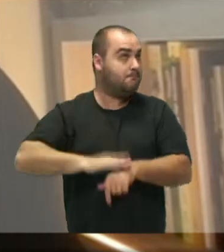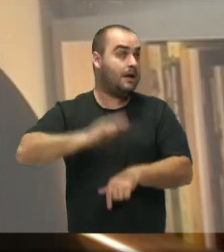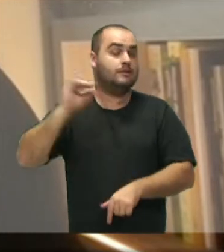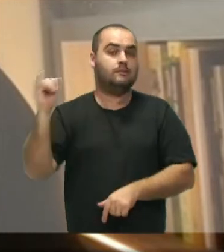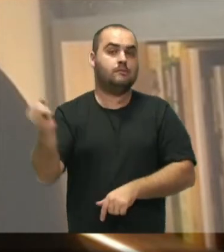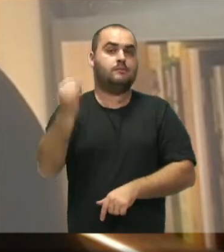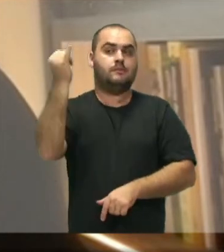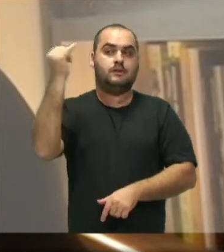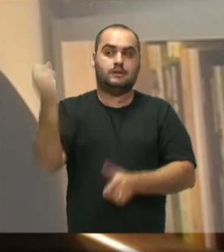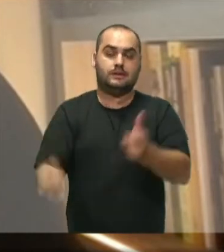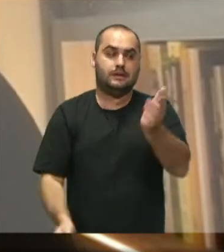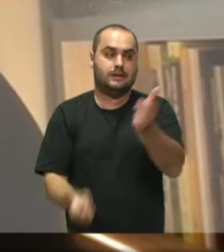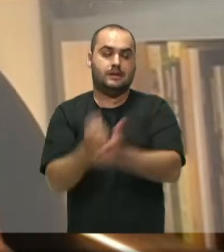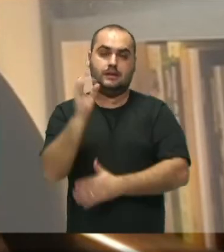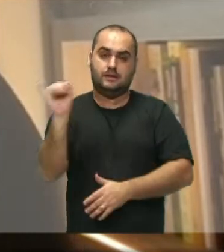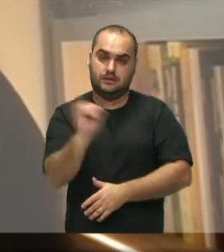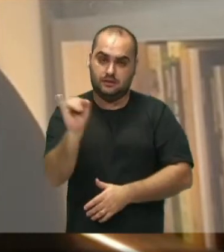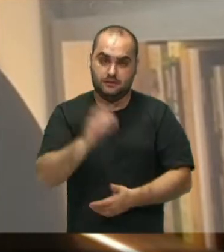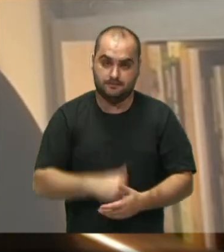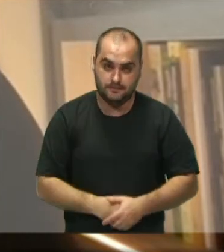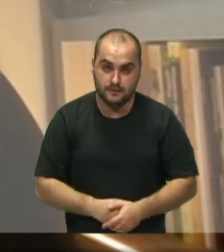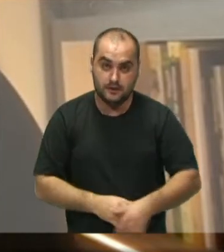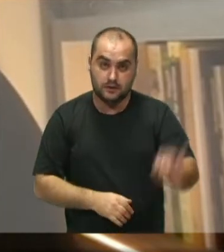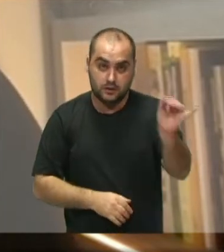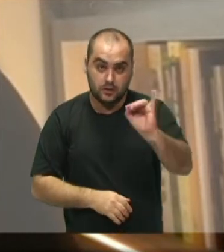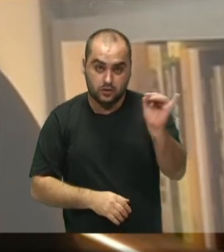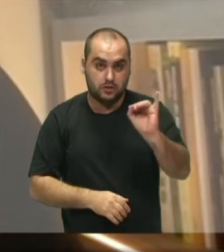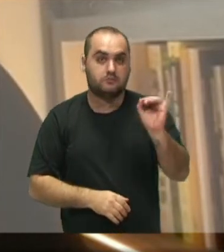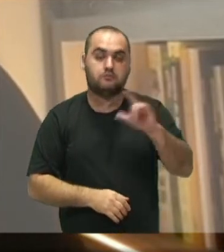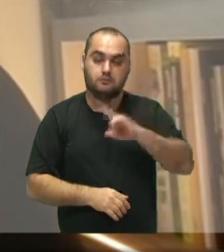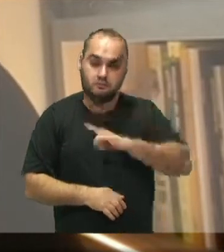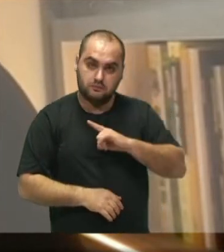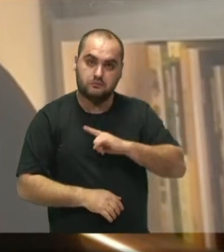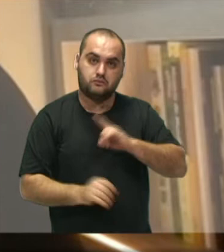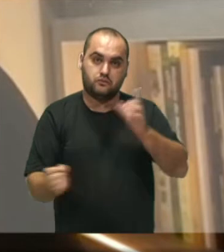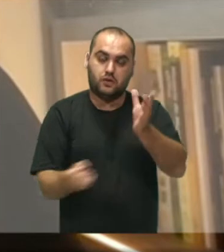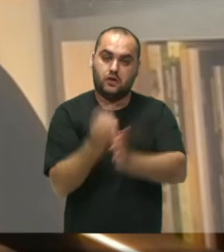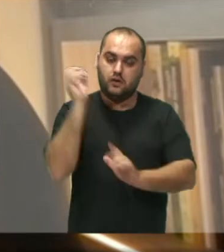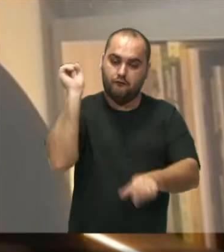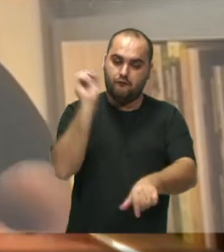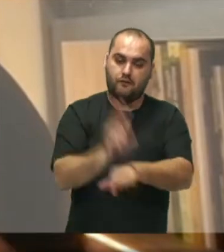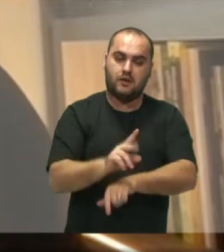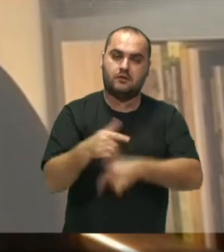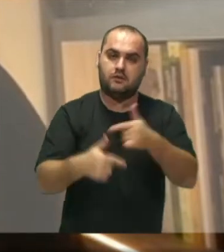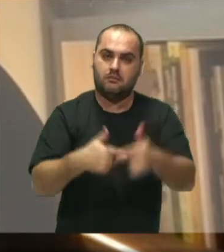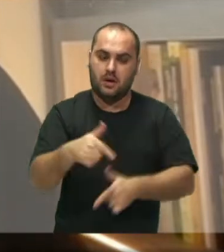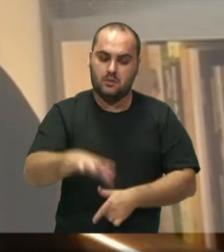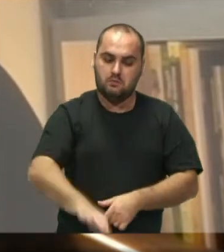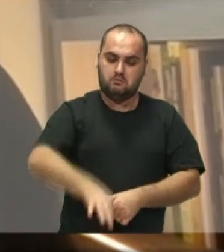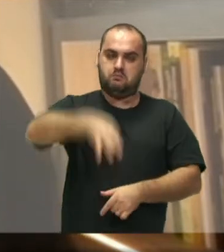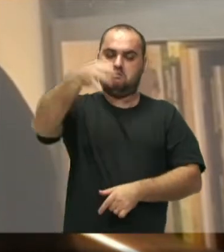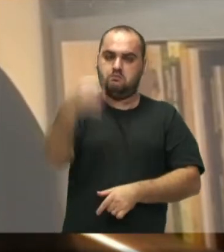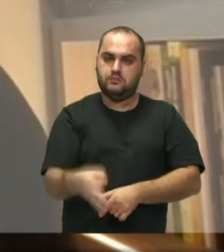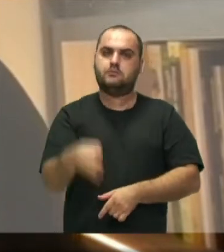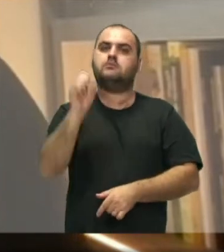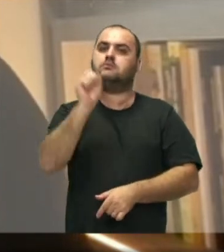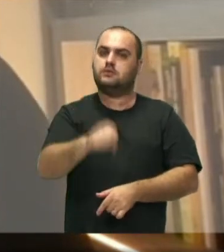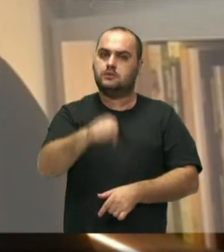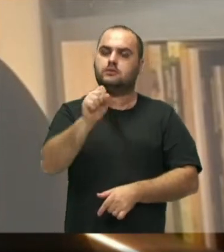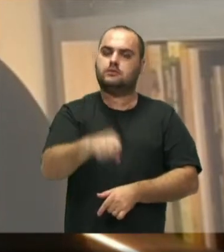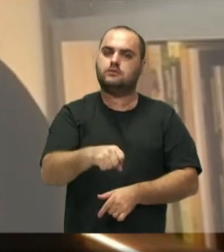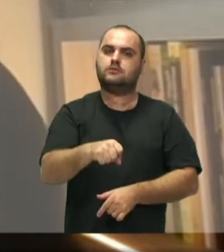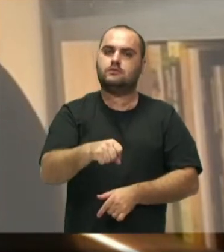fazer Itajaí Itajaí é uma cidade que tem se destacado nos últimos anos na geração de empregos empregos qualificados inclusive